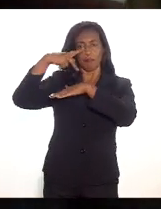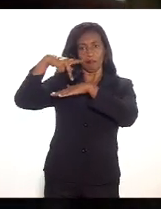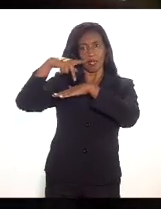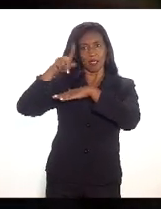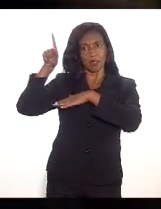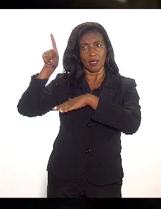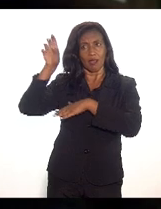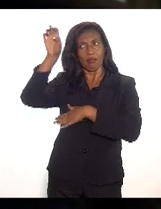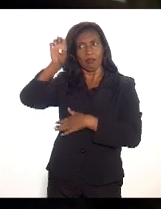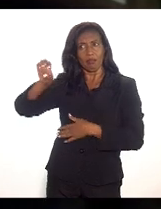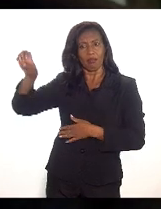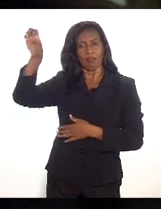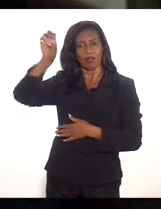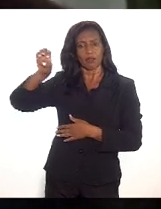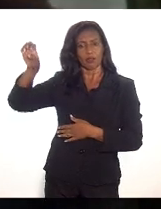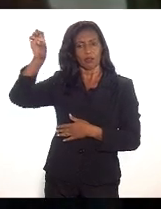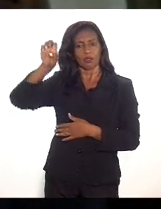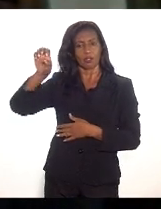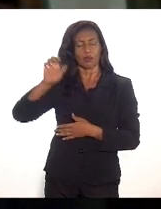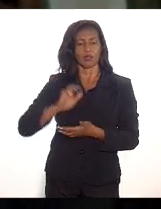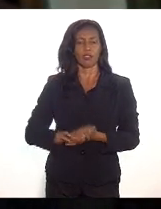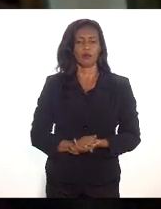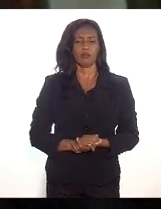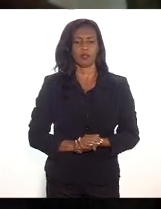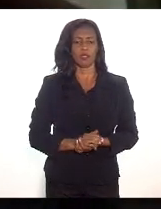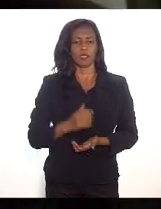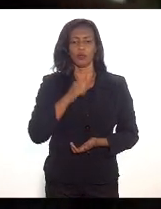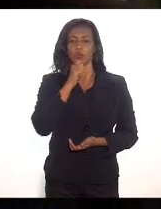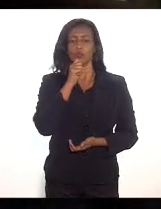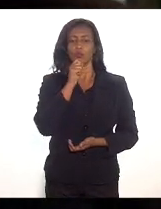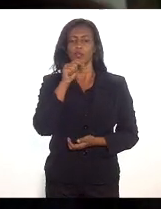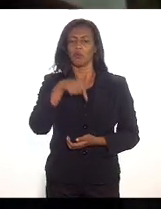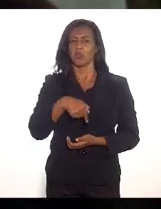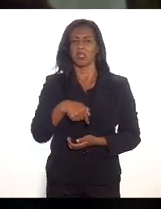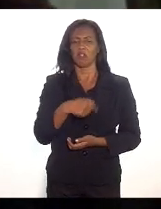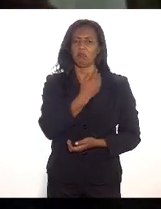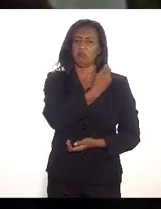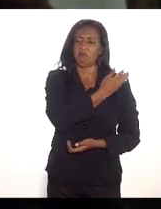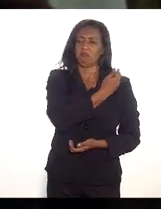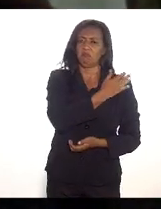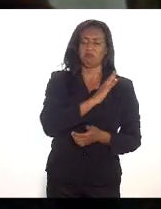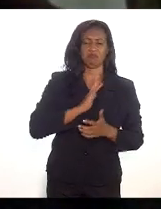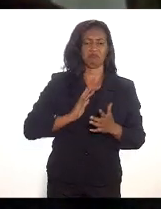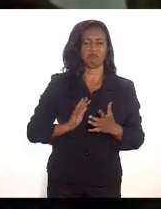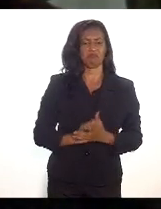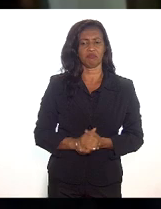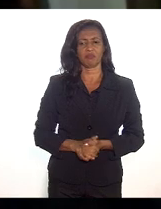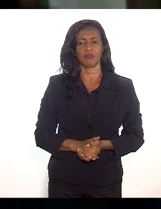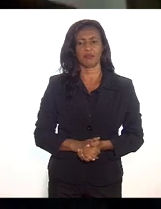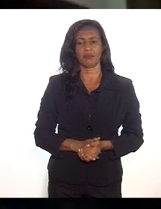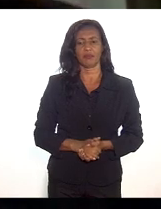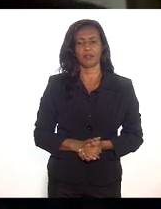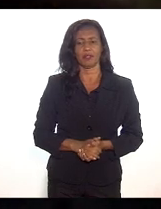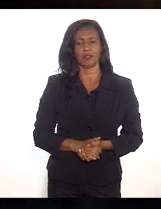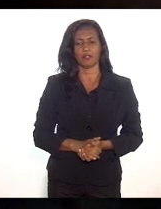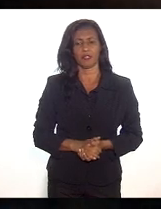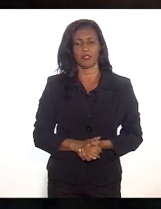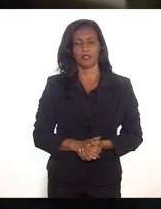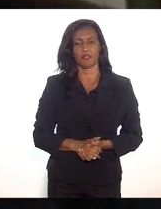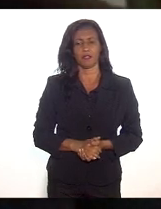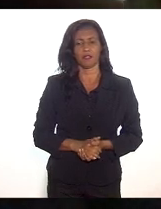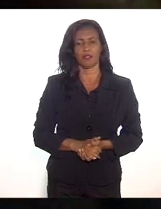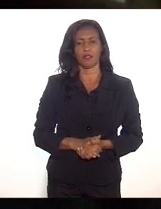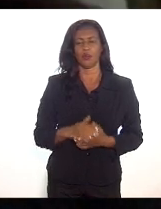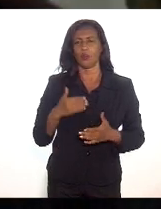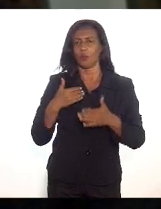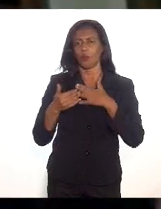têm esse modelo híbrido. Eu não tenho aqui qualquer tipo de preconceito, né? Porque qualquer tipo de